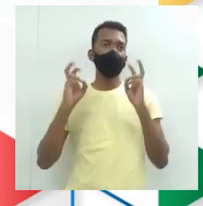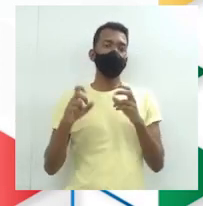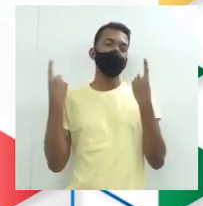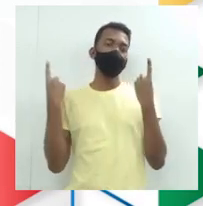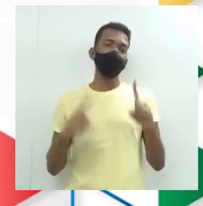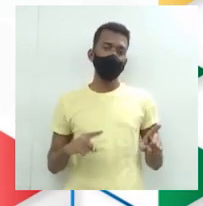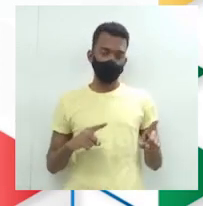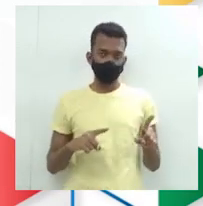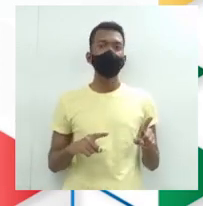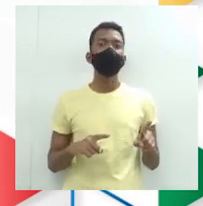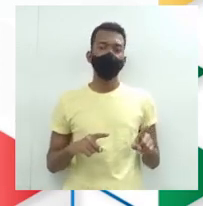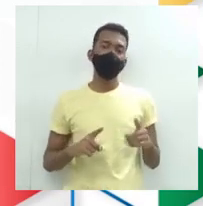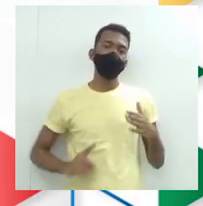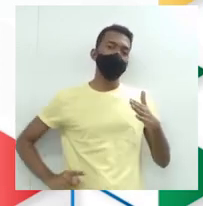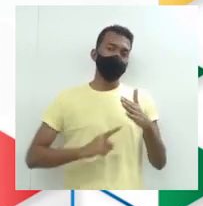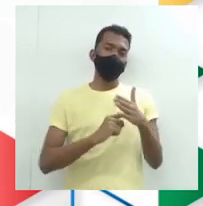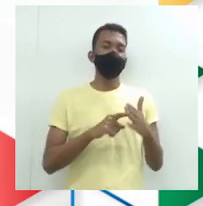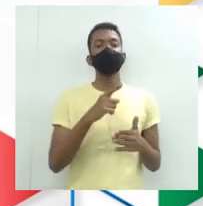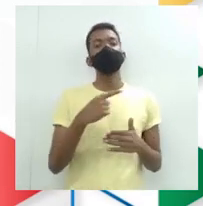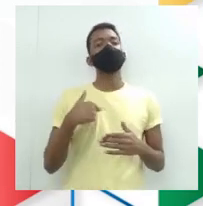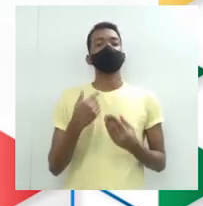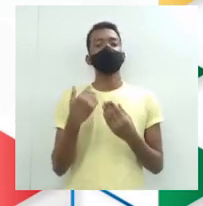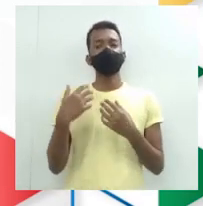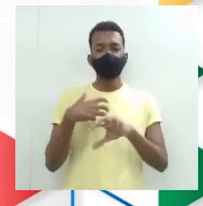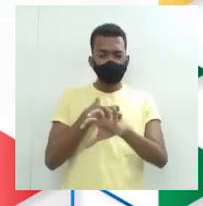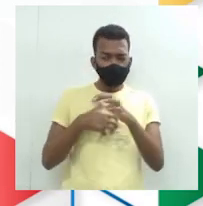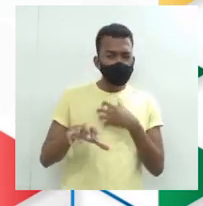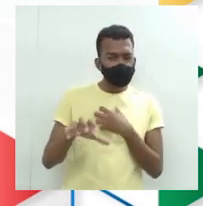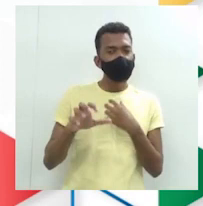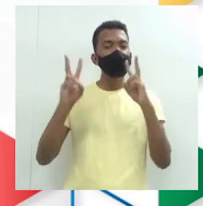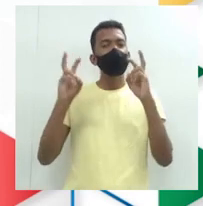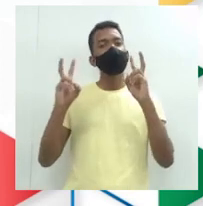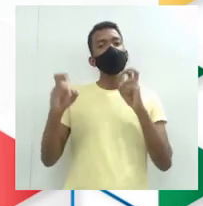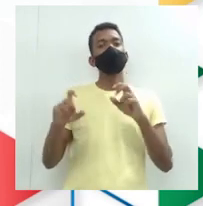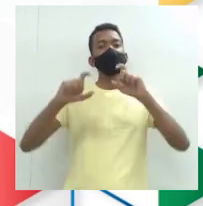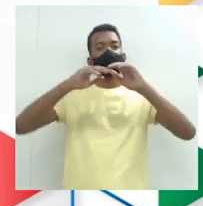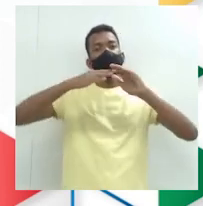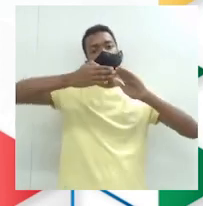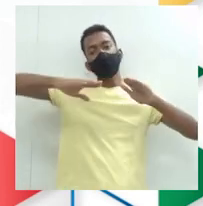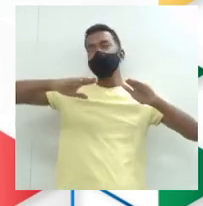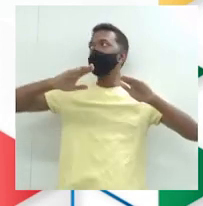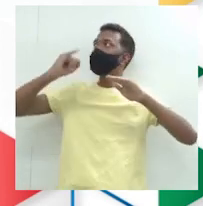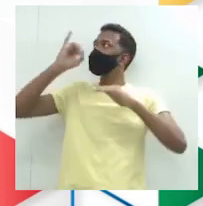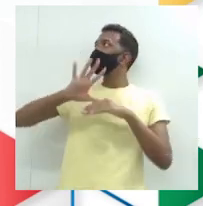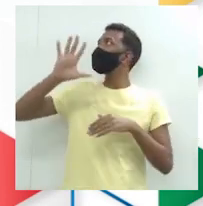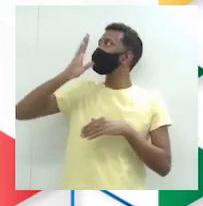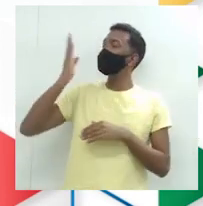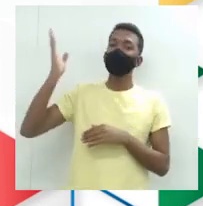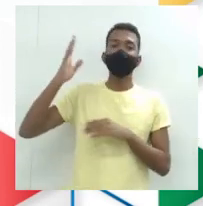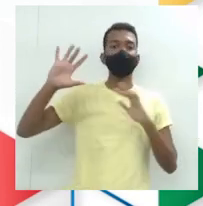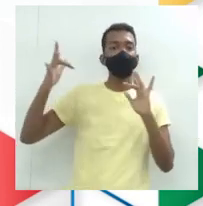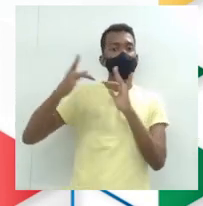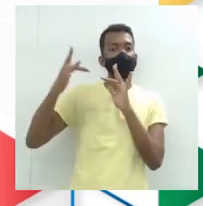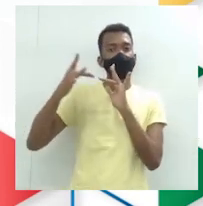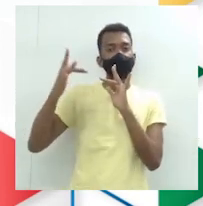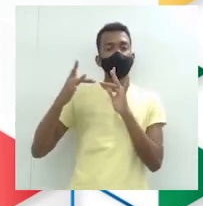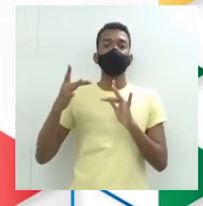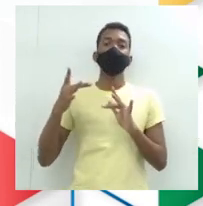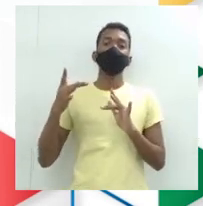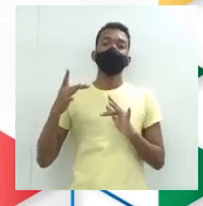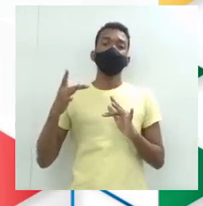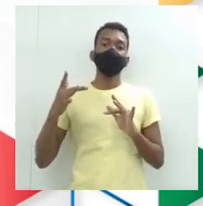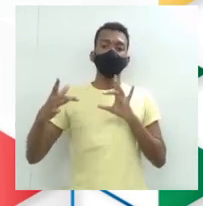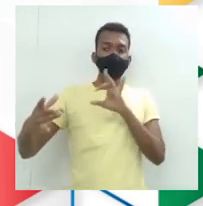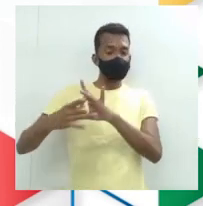denúncia, se sensibilizando através dessa linguagem não verbal com a situação, tentando